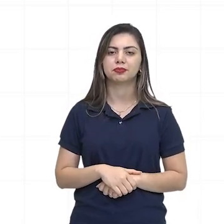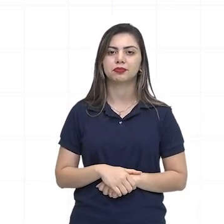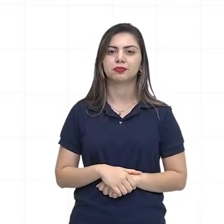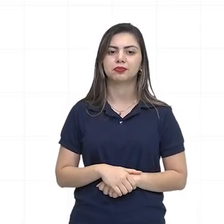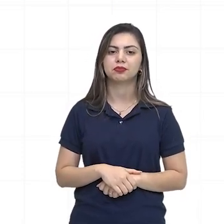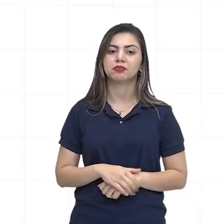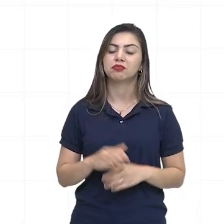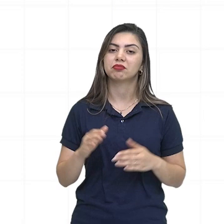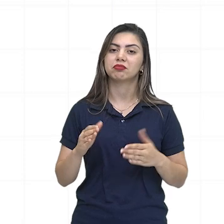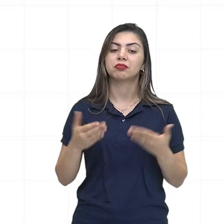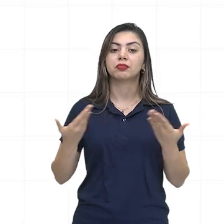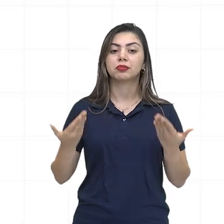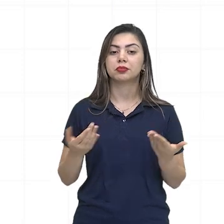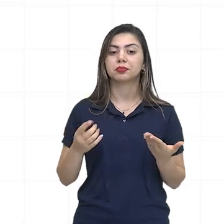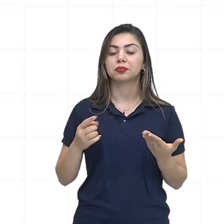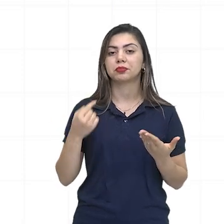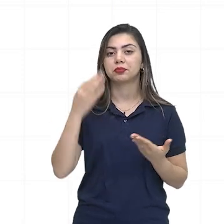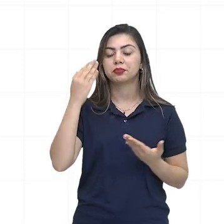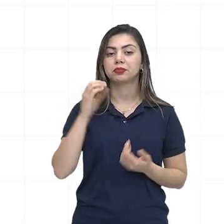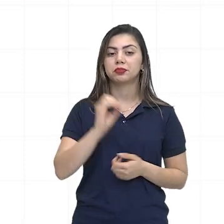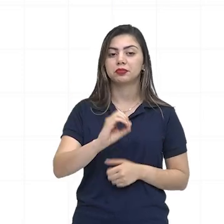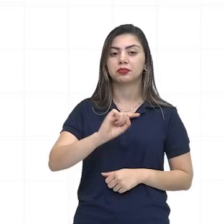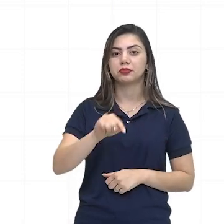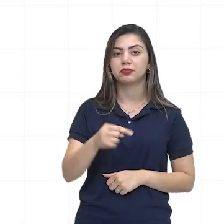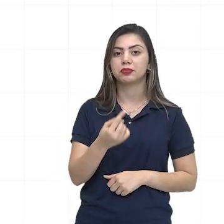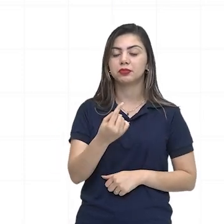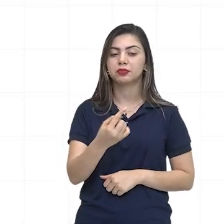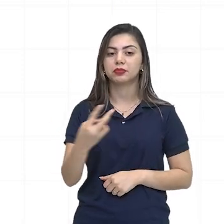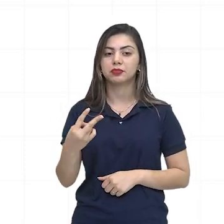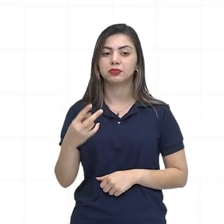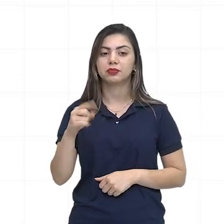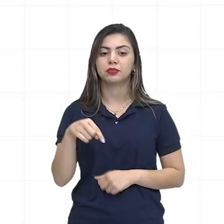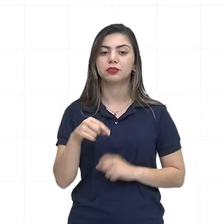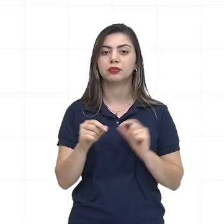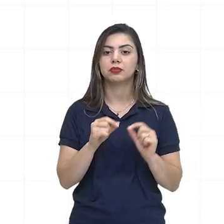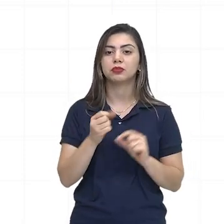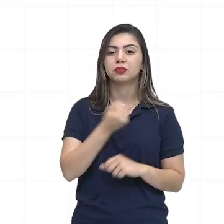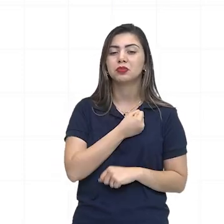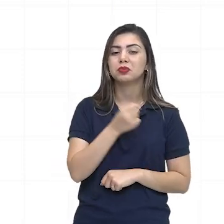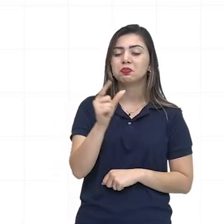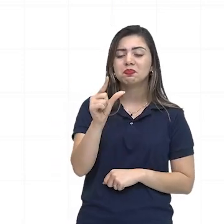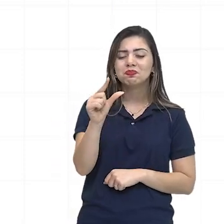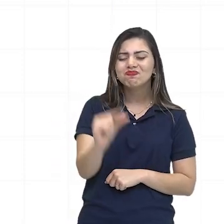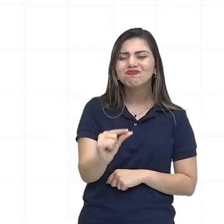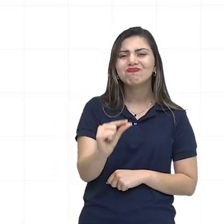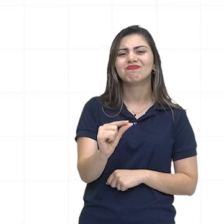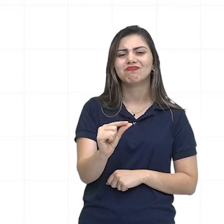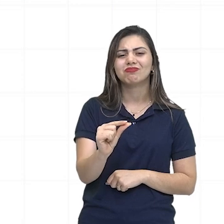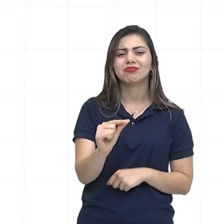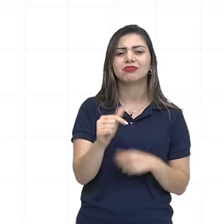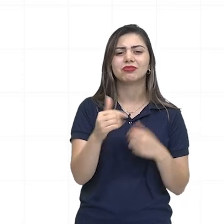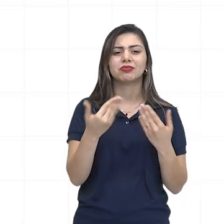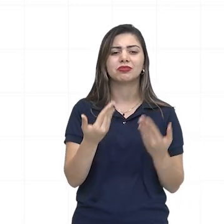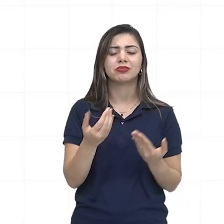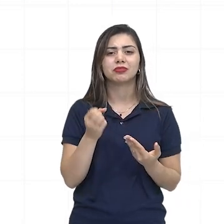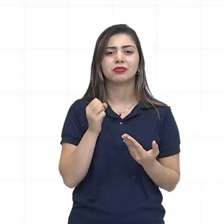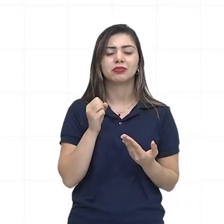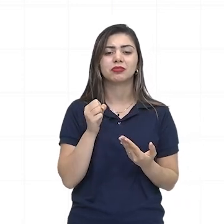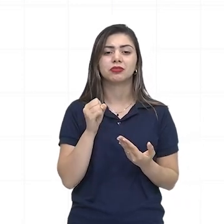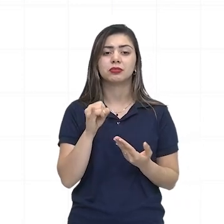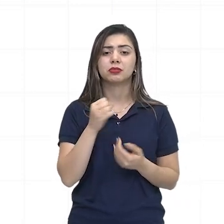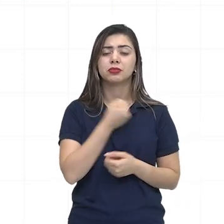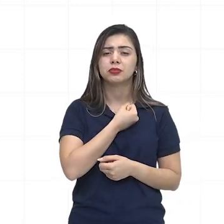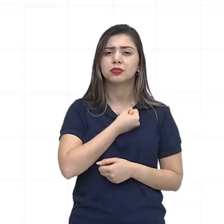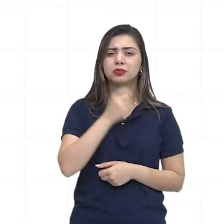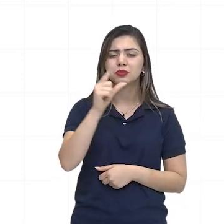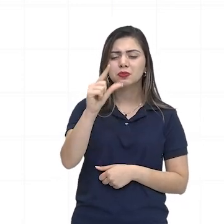acontece? O 0,12, ele é um número extremamente pequeno. Então, se a gente está, quanto